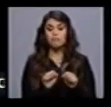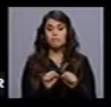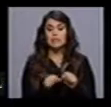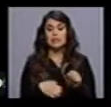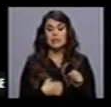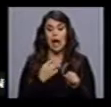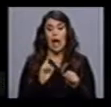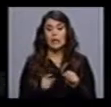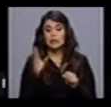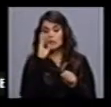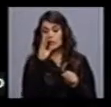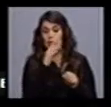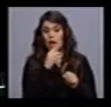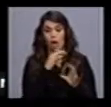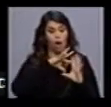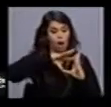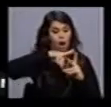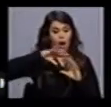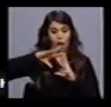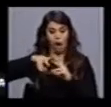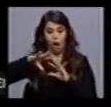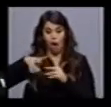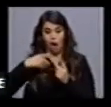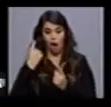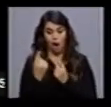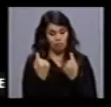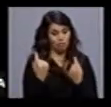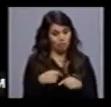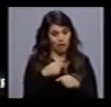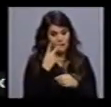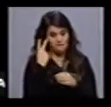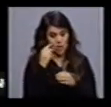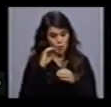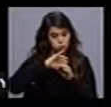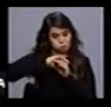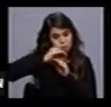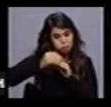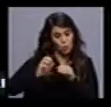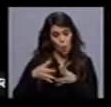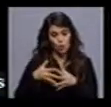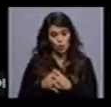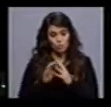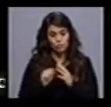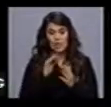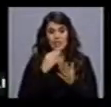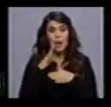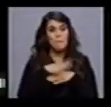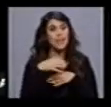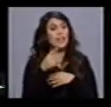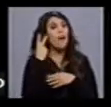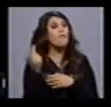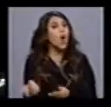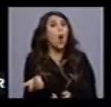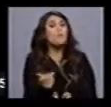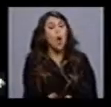quê? Quer dizer que se um destes planetas tiver na sua superfície vida, ou estruturas que podem depois mais tarde dar origem à vida,